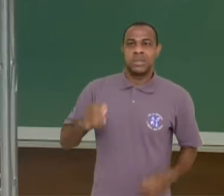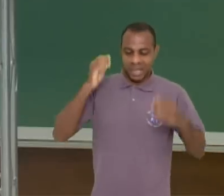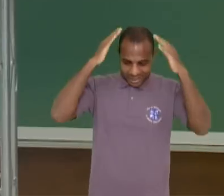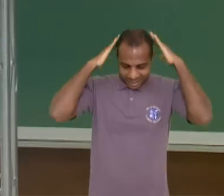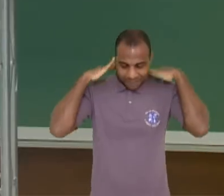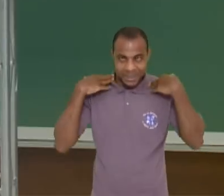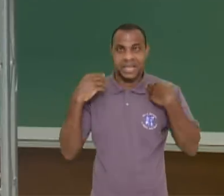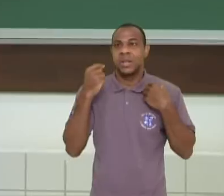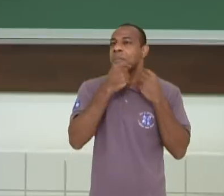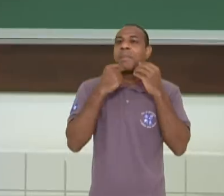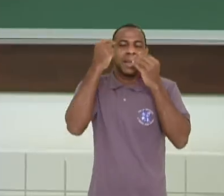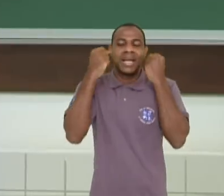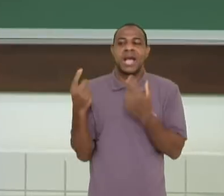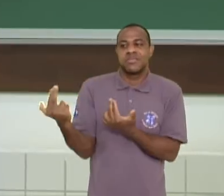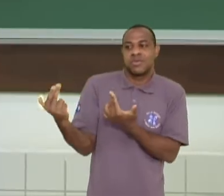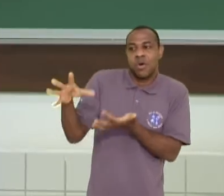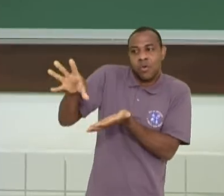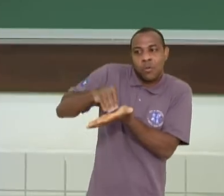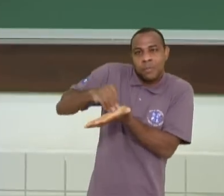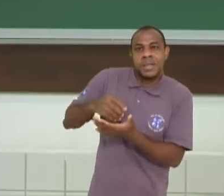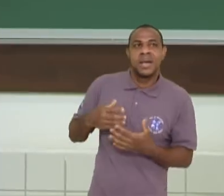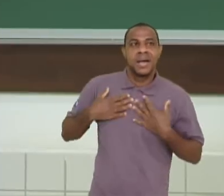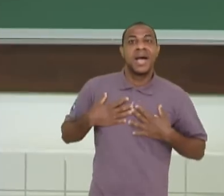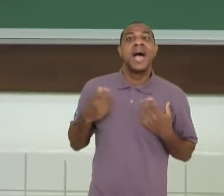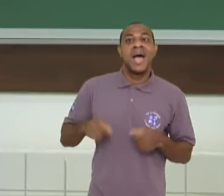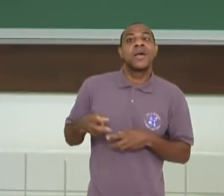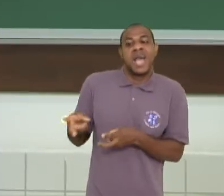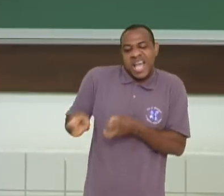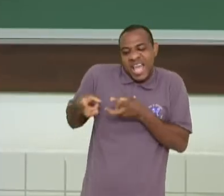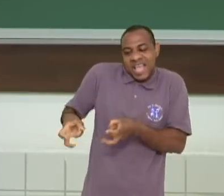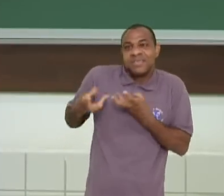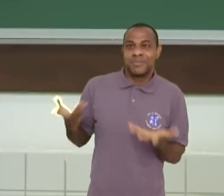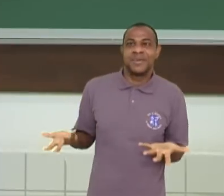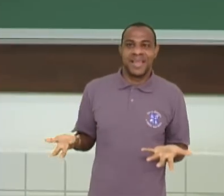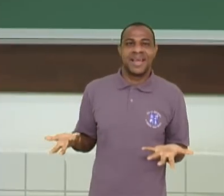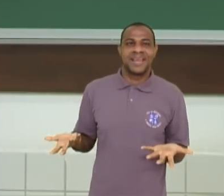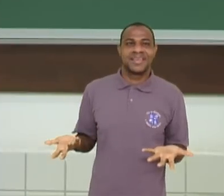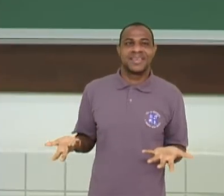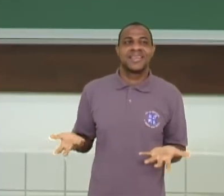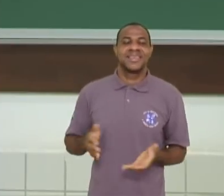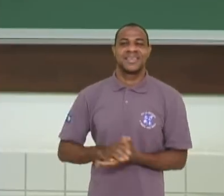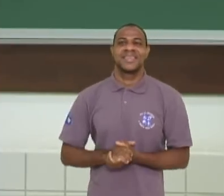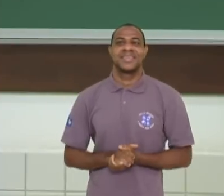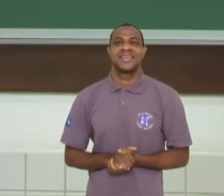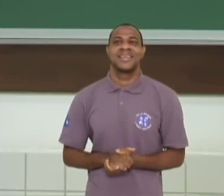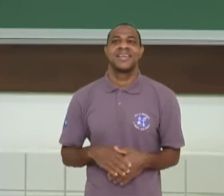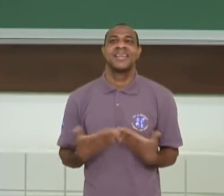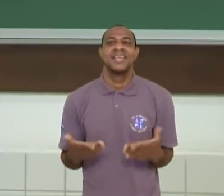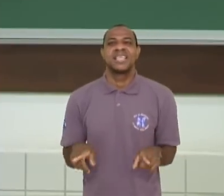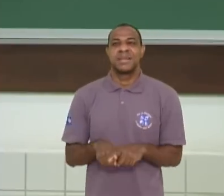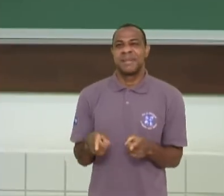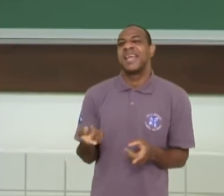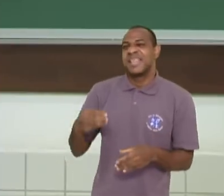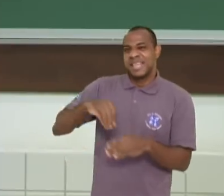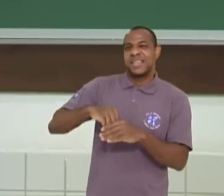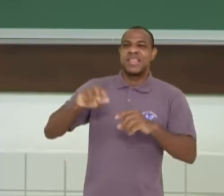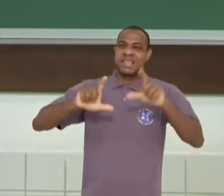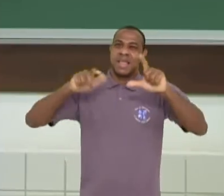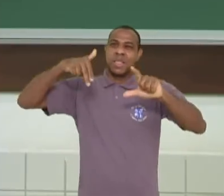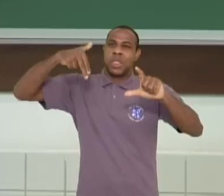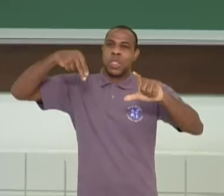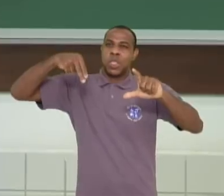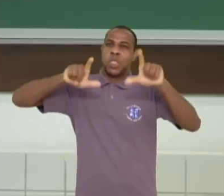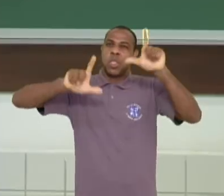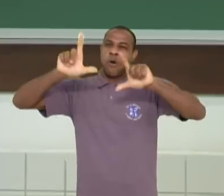maquiagem daquela maneira, né? Então tudo isso aí também é explorado pelo marketing, né? Então é explorado dentro de novelas, por exemplo, animações,